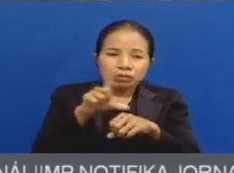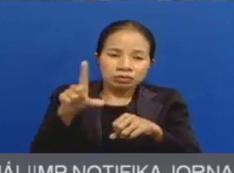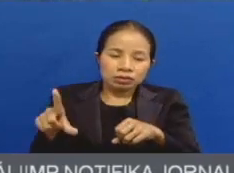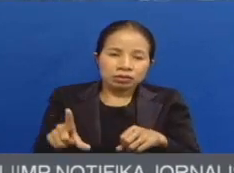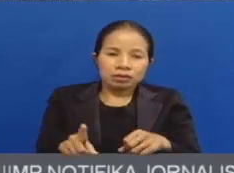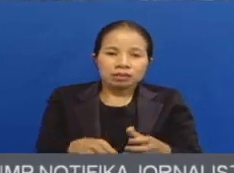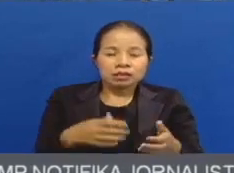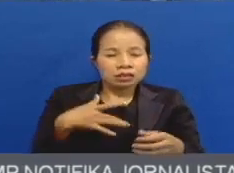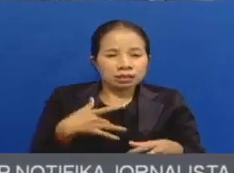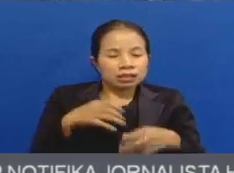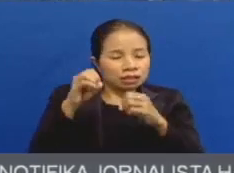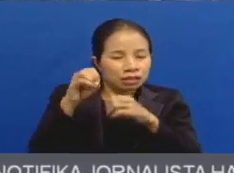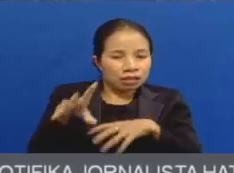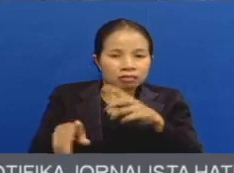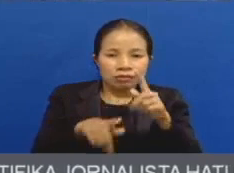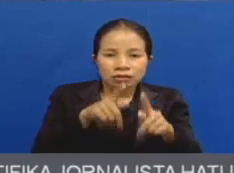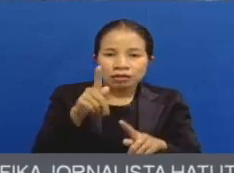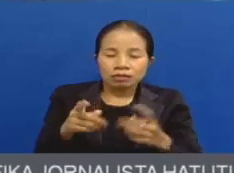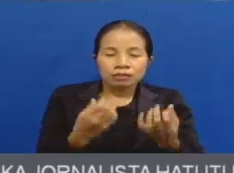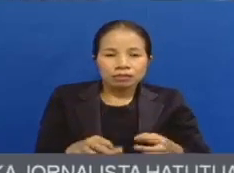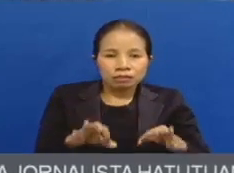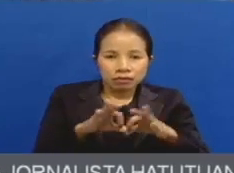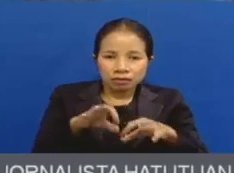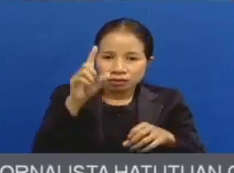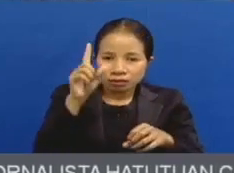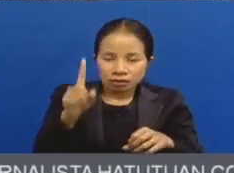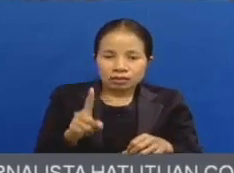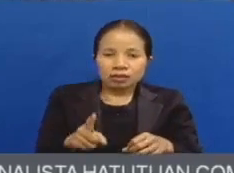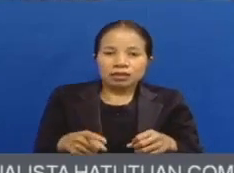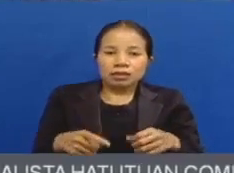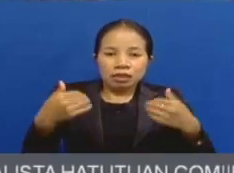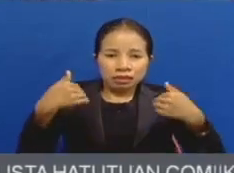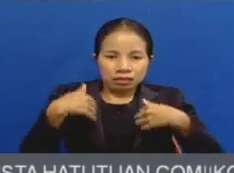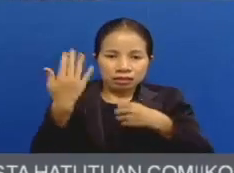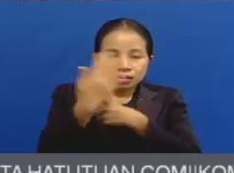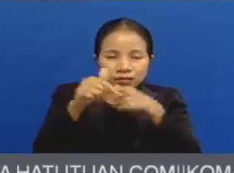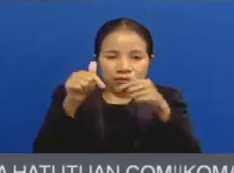tan sente la contebes ema importante ida, iha nação ne.